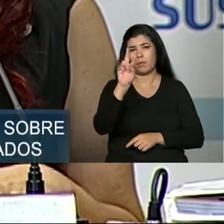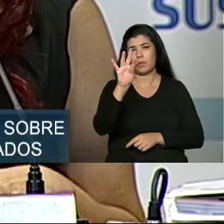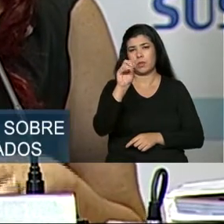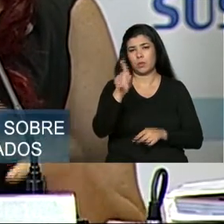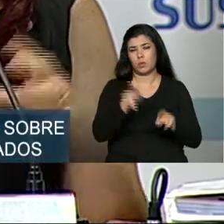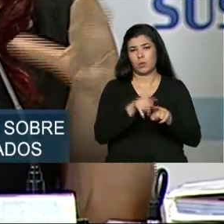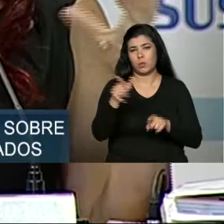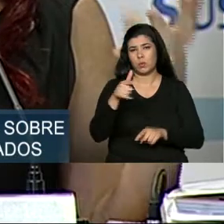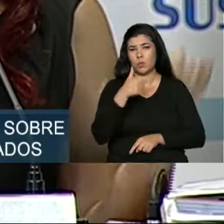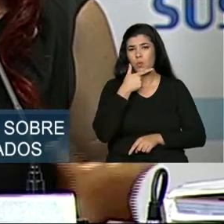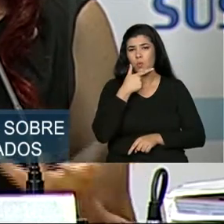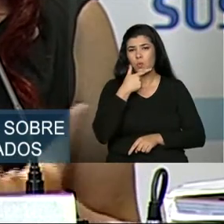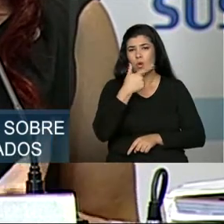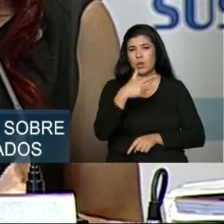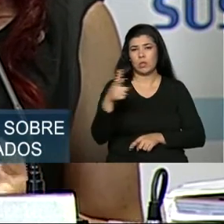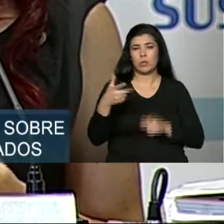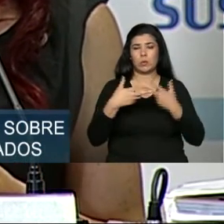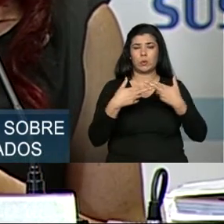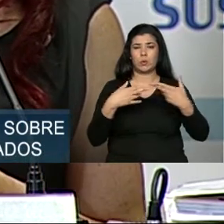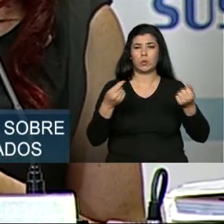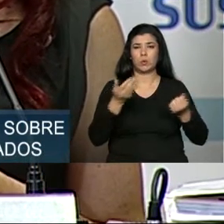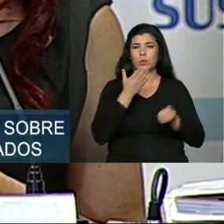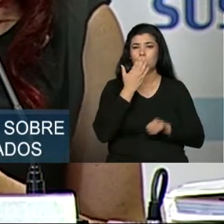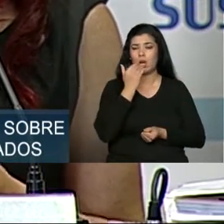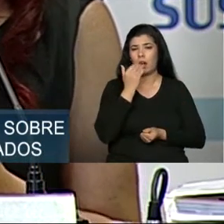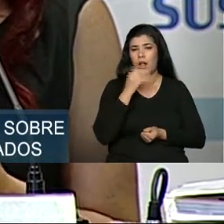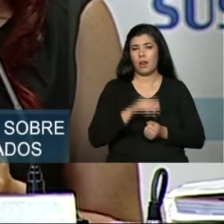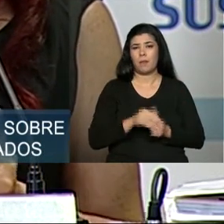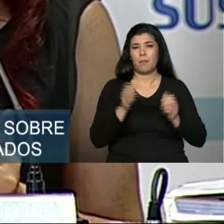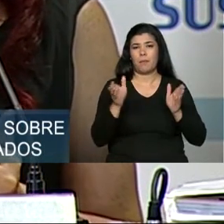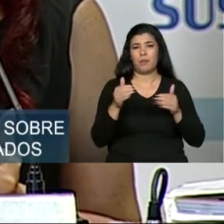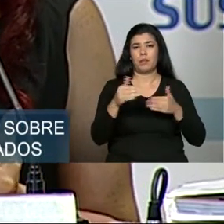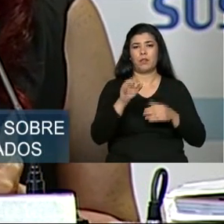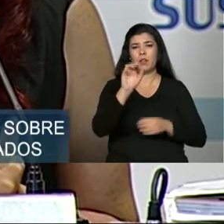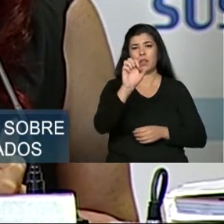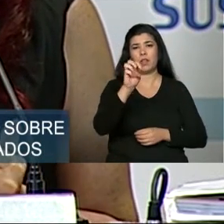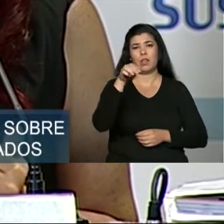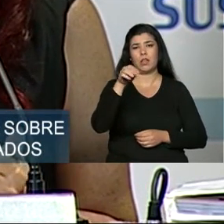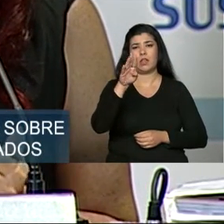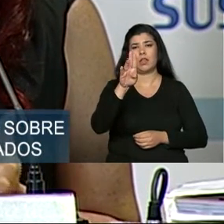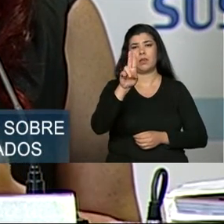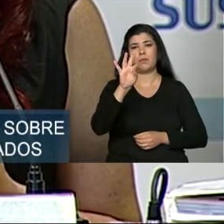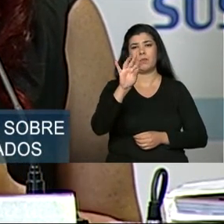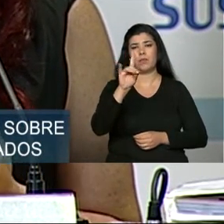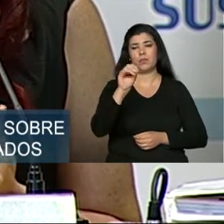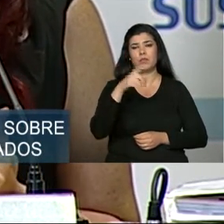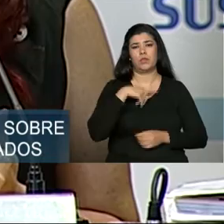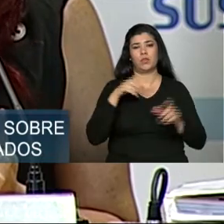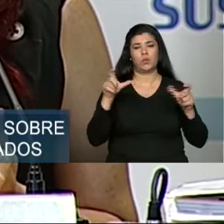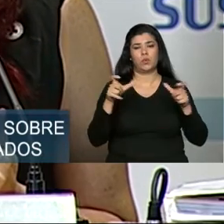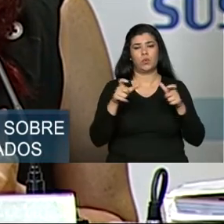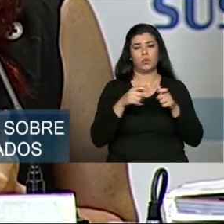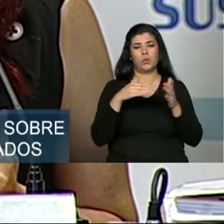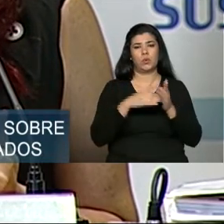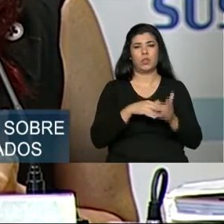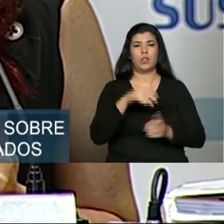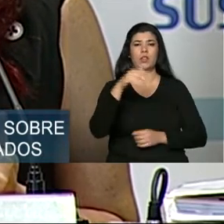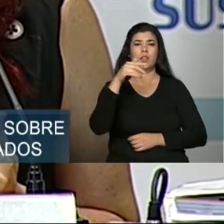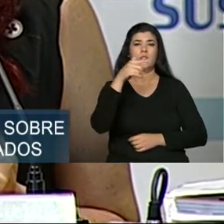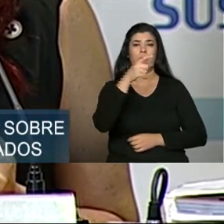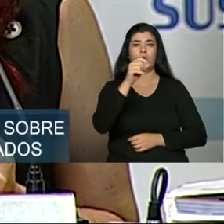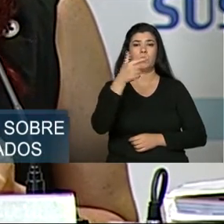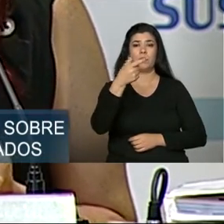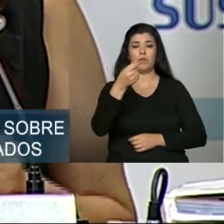estamos com aquele conjunto de alimentos que vão reduzir até 2020, 28 mil toneladas. Próximo.